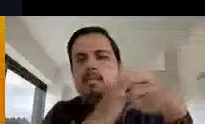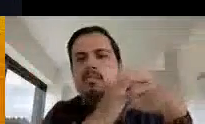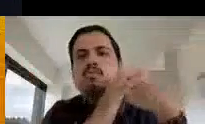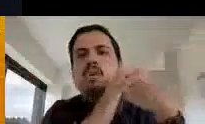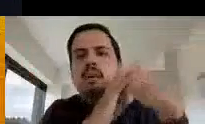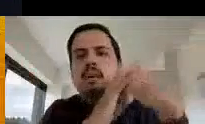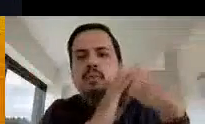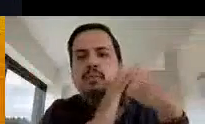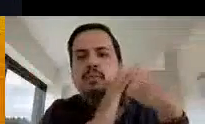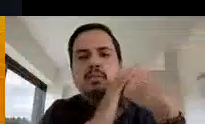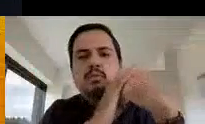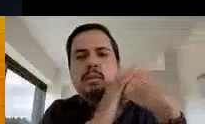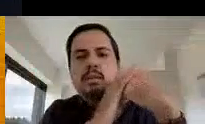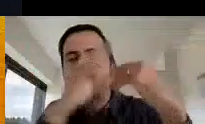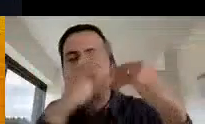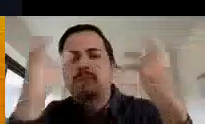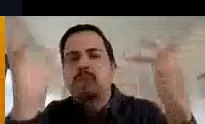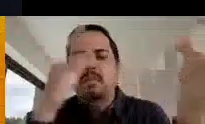Isso é um cara que